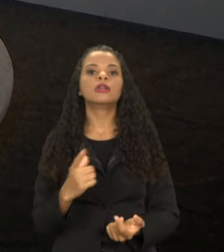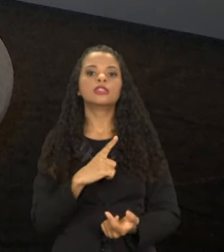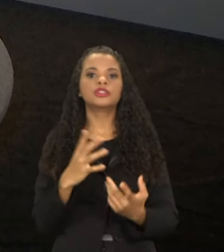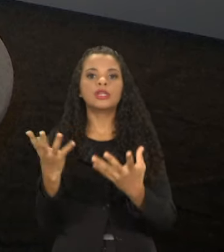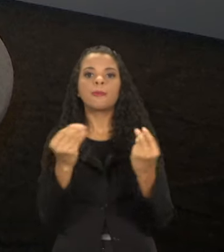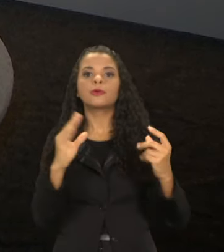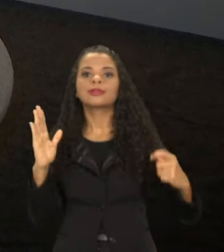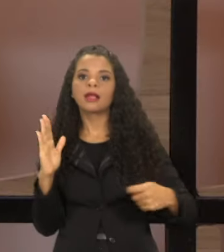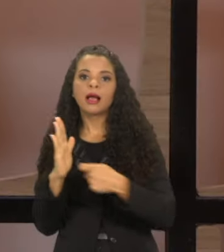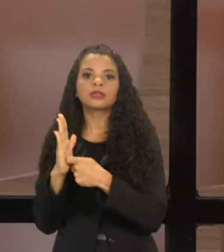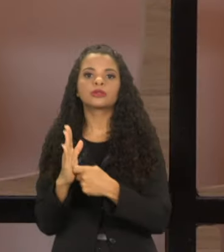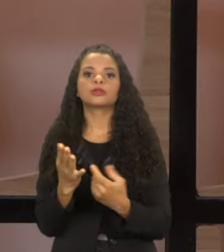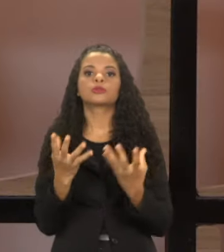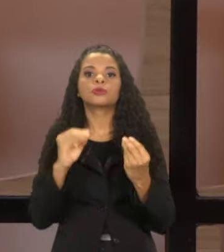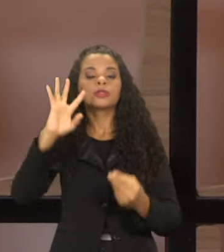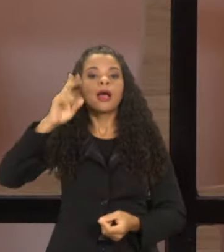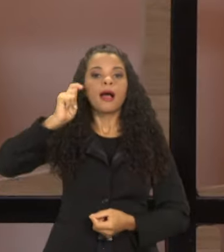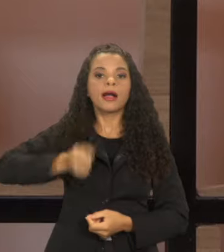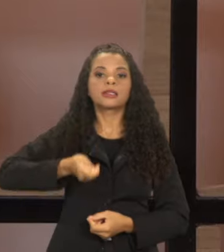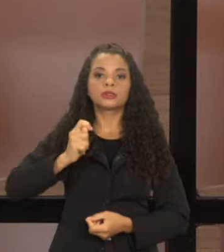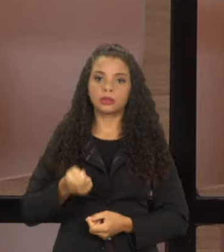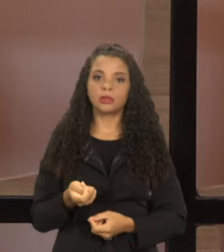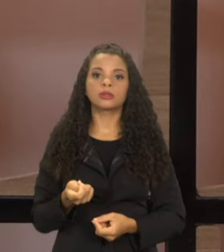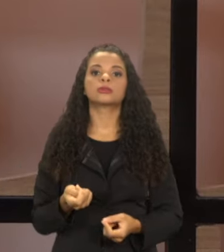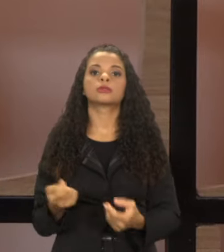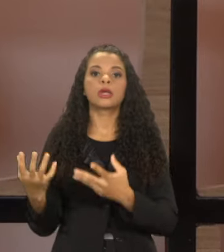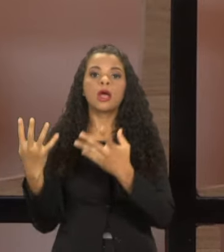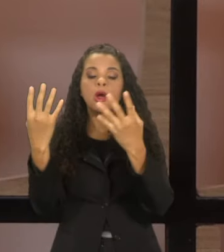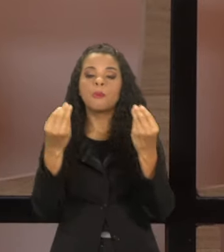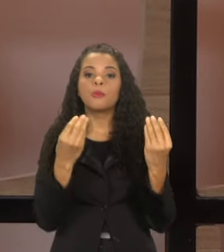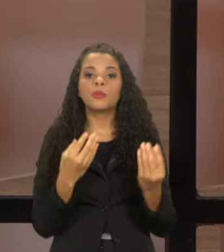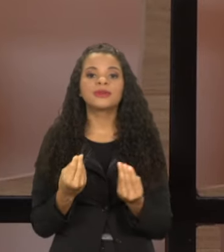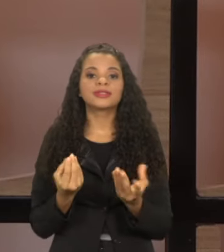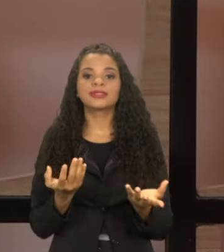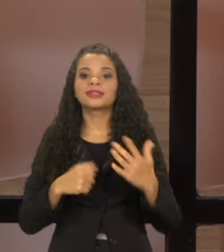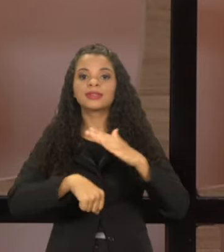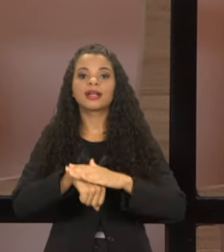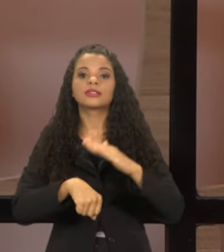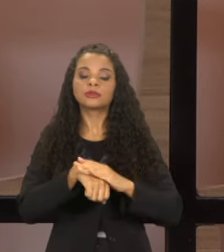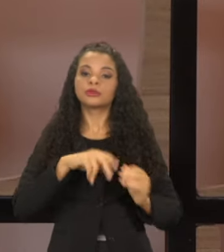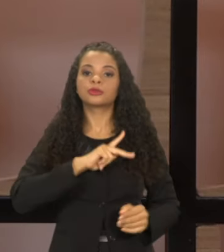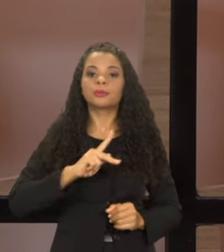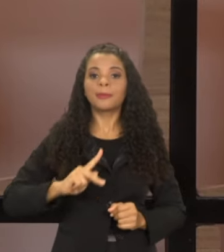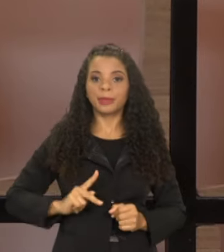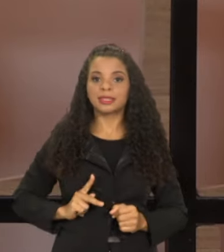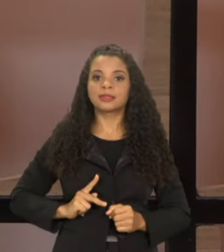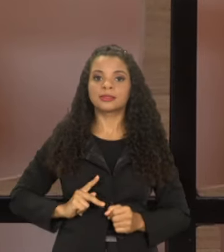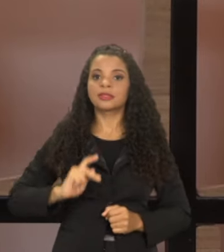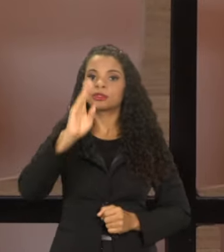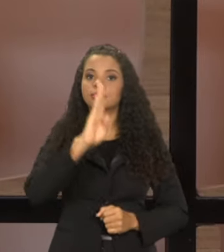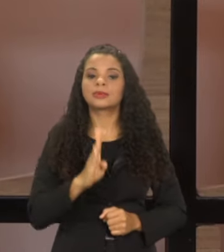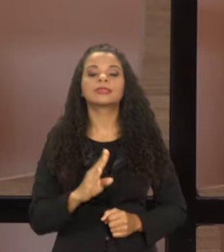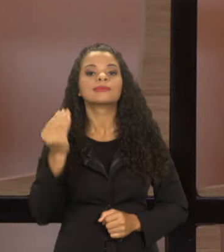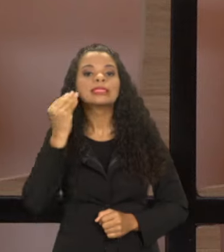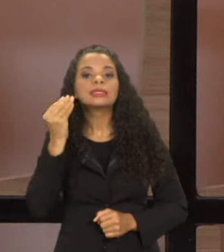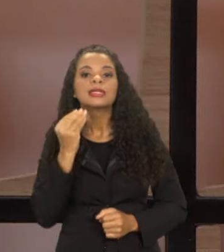muitas decisões. Não, né? E muitas medidas provisórias do presidente da República tentando regulamentar e tentando, de uma certa